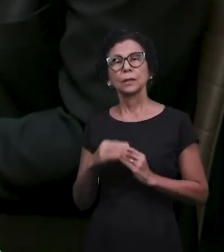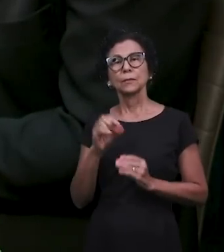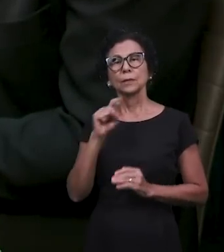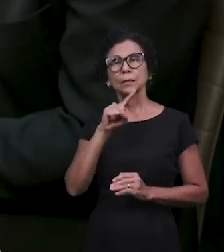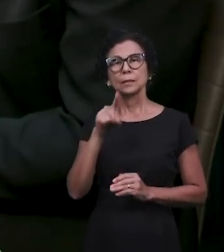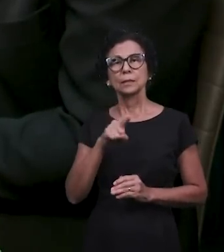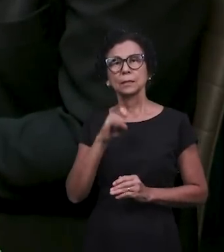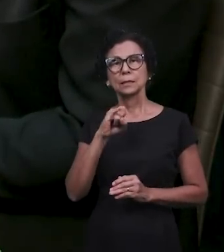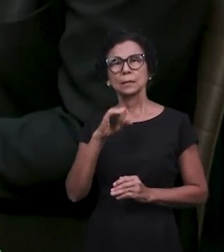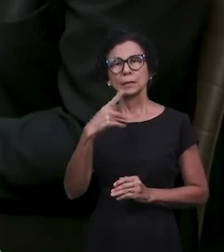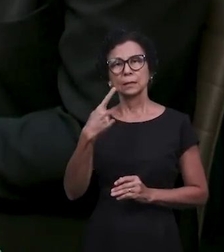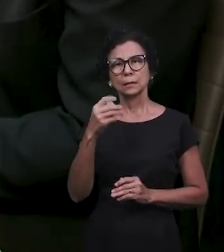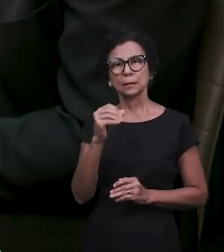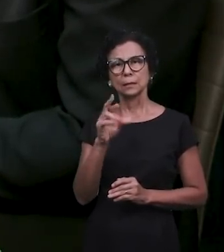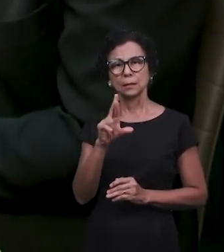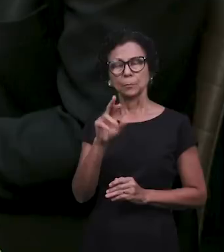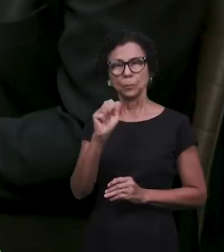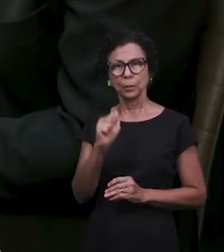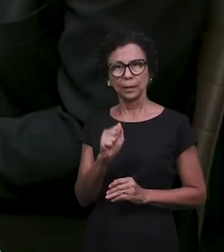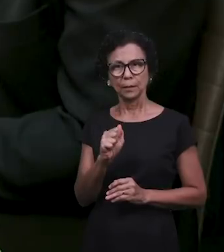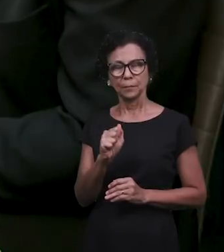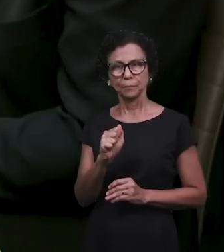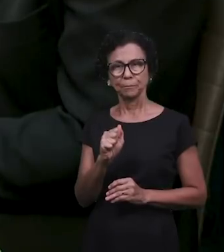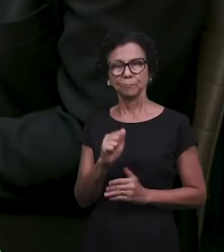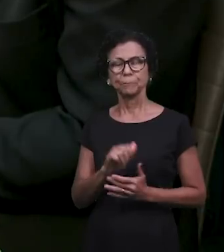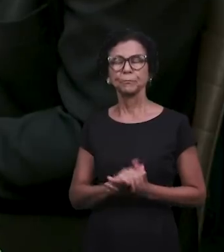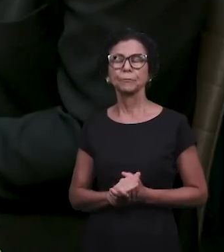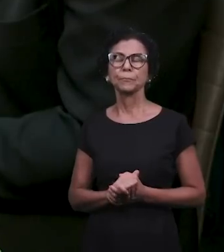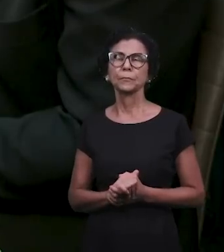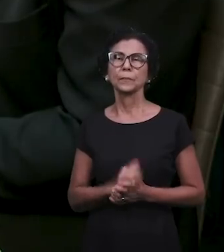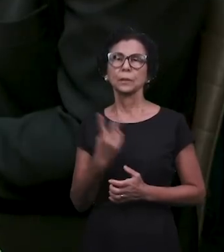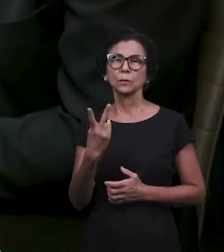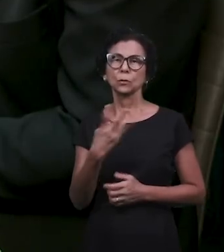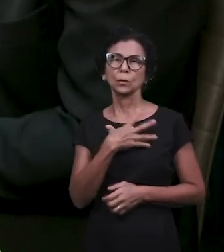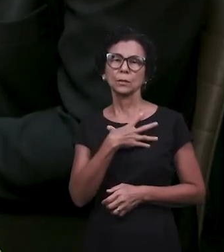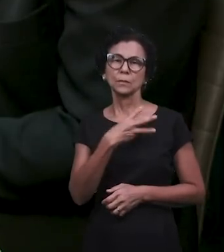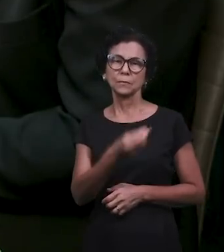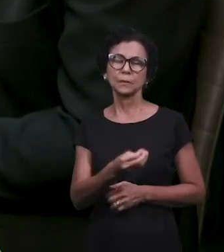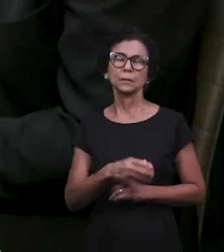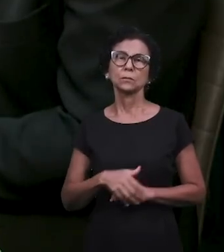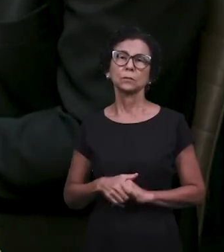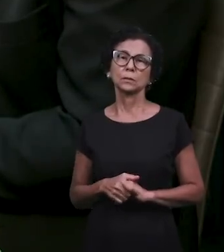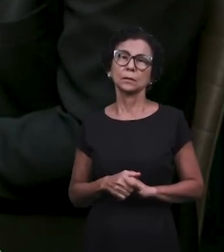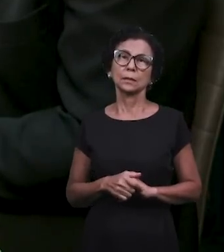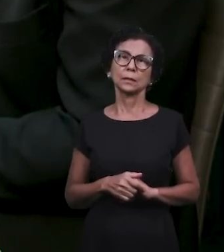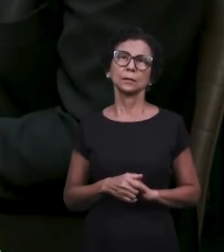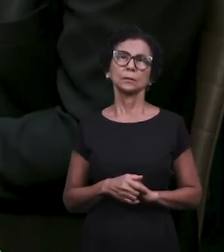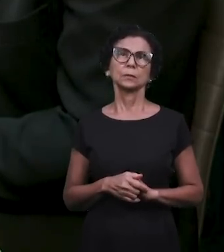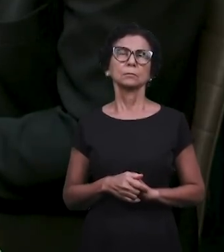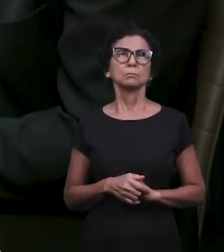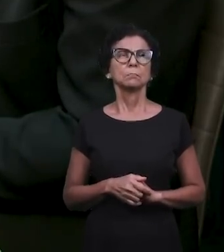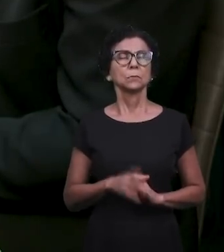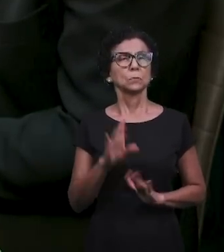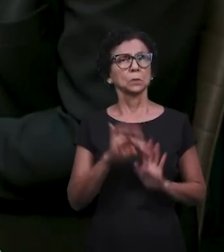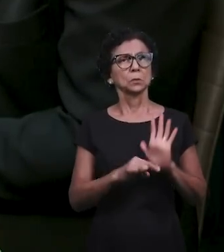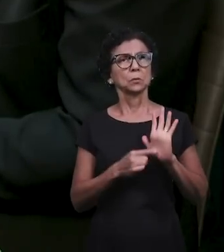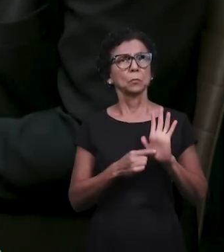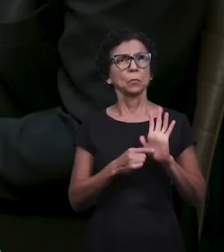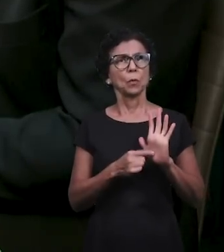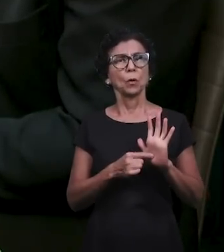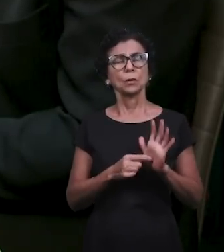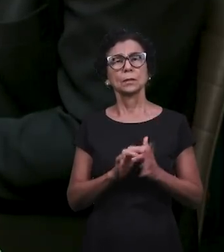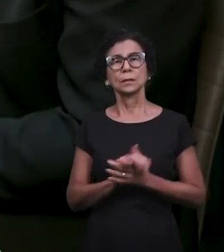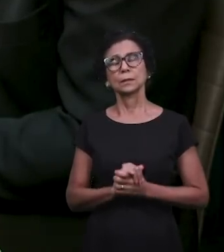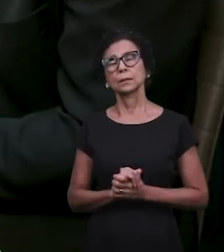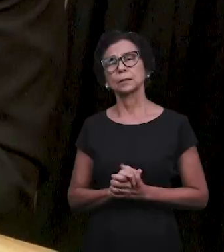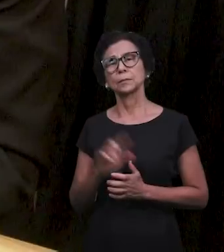Provavelmente Moisés, enquanto ele estava lá enfrentando o faraó, Zípora ficou, pelo que a gente deduz do texto, ficou com o pai dela